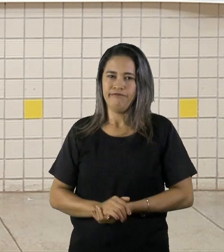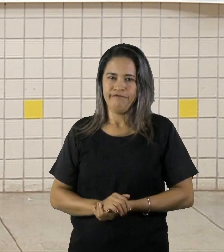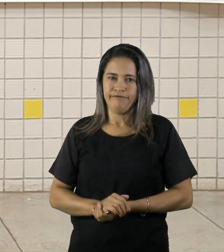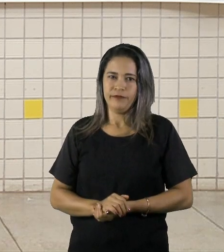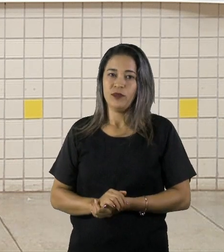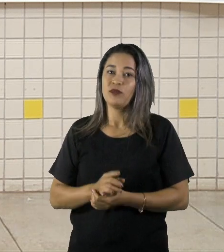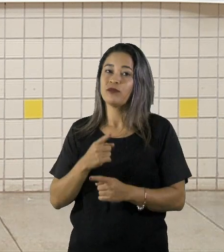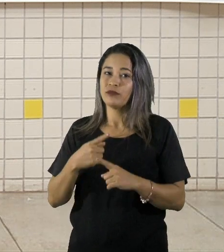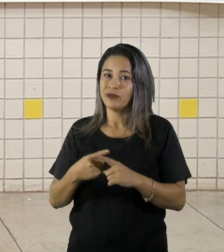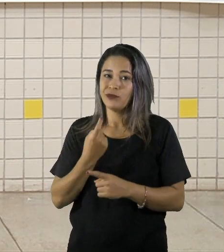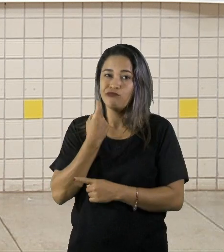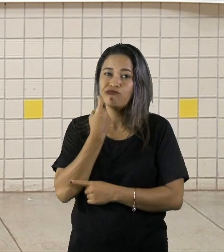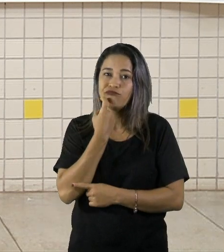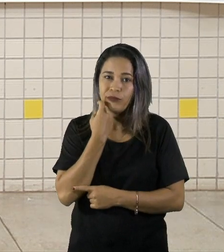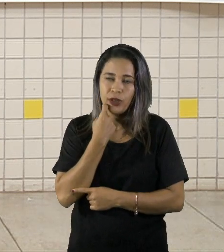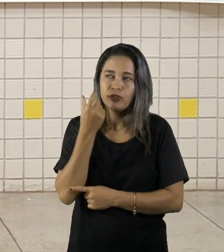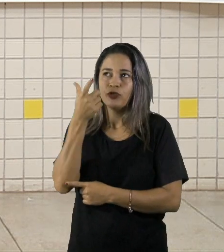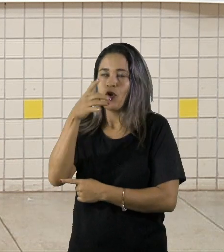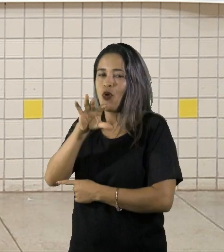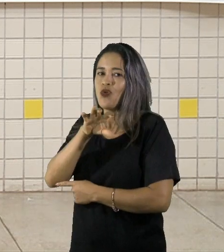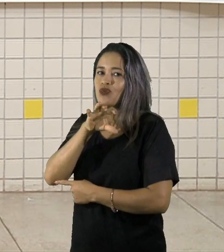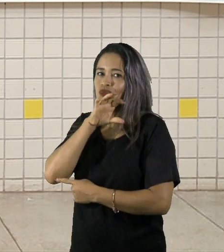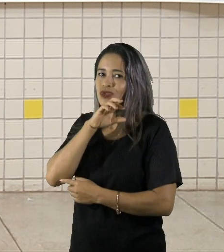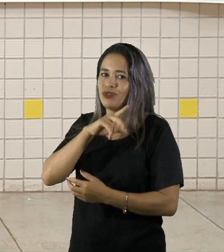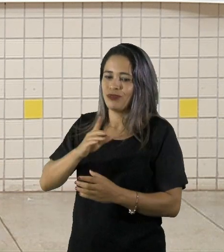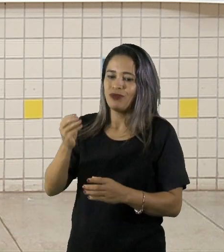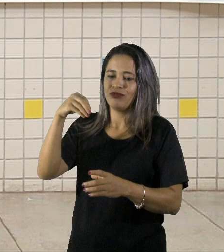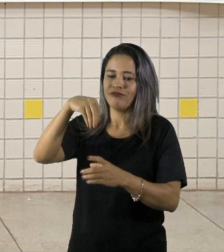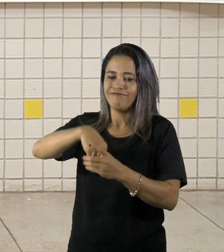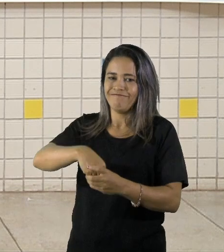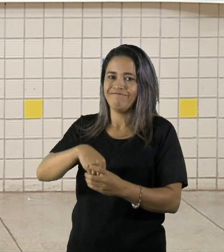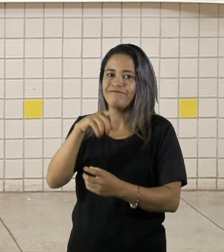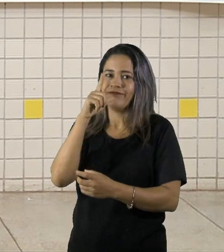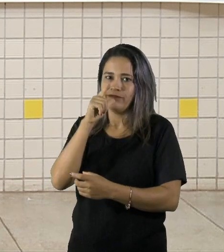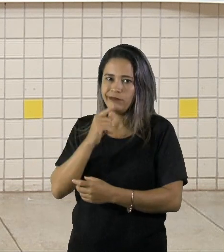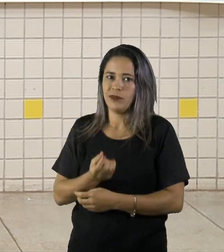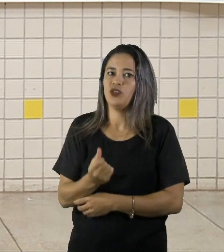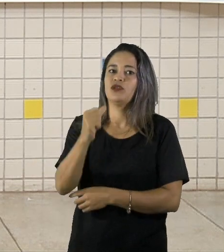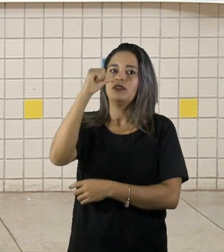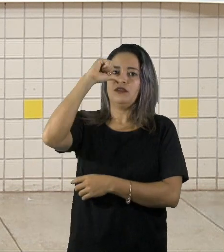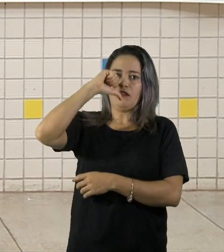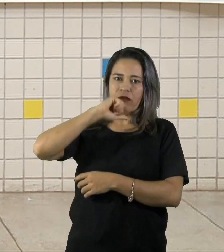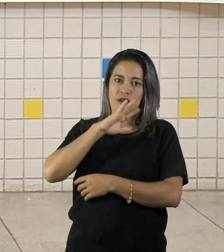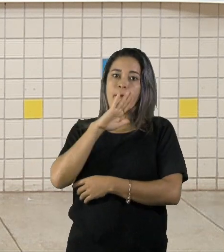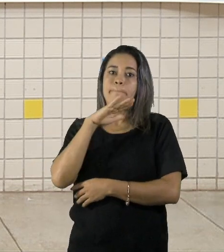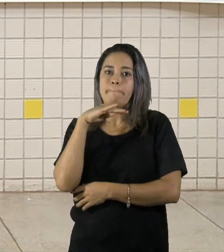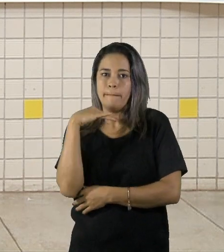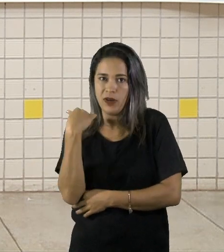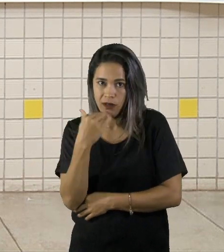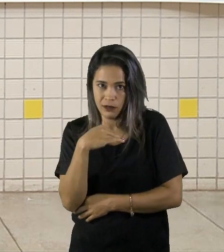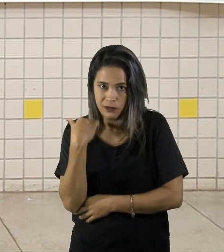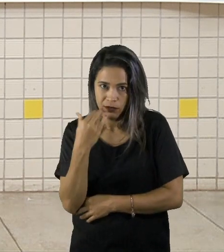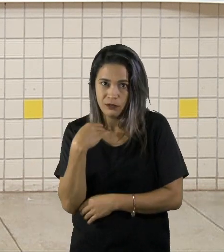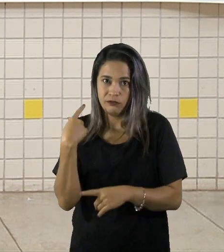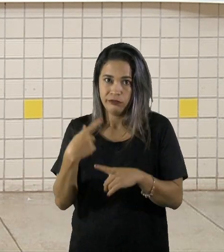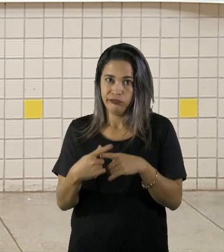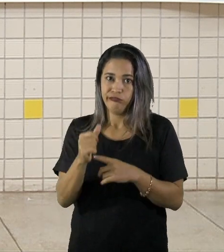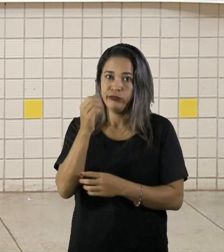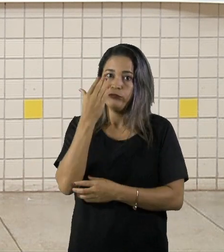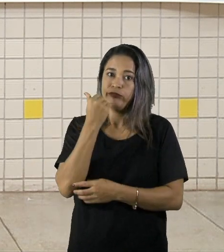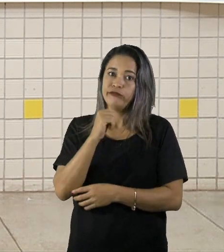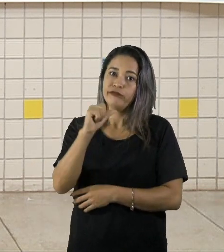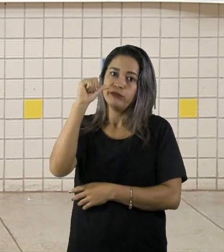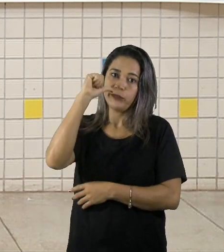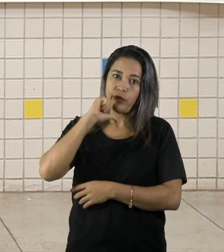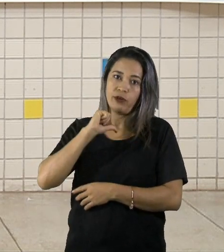peixes e outros animais que vivem na água consomem esse plástico, muitas vezes morrem porque estão consumindo o plástico que